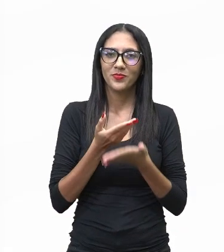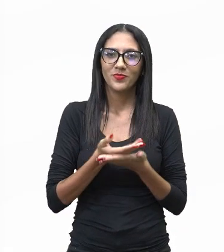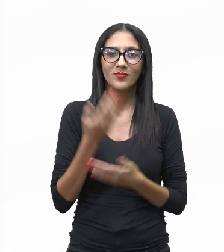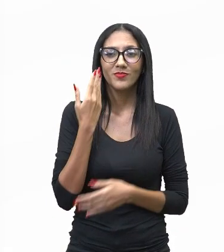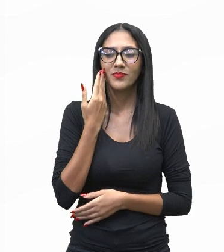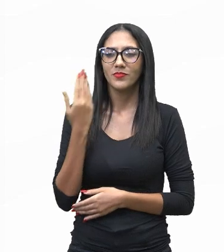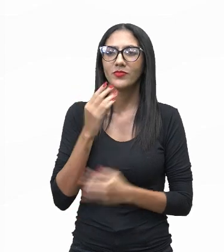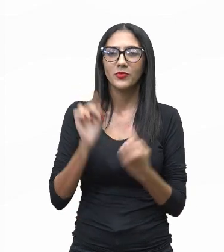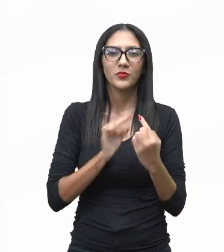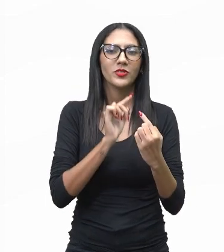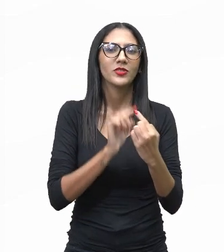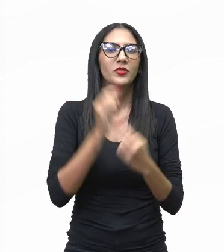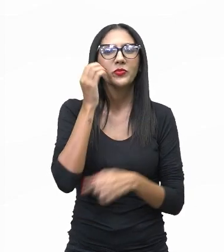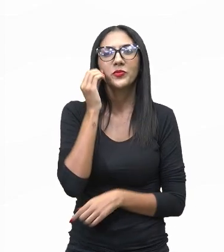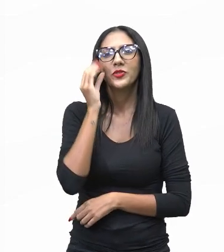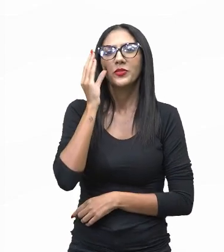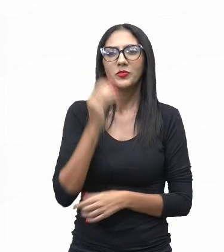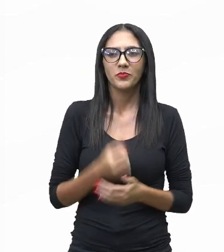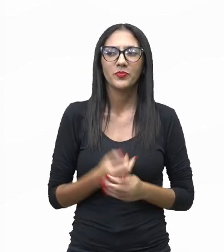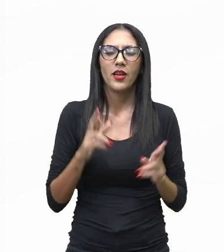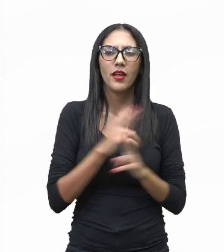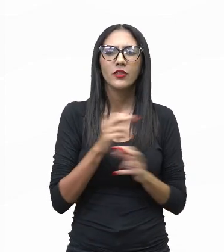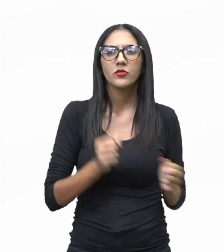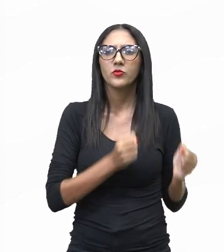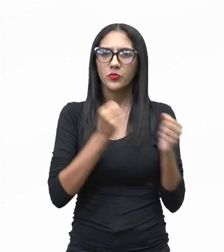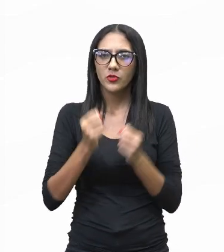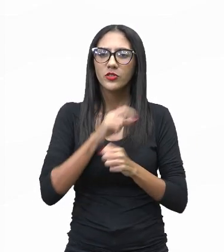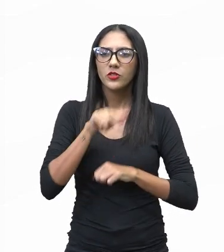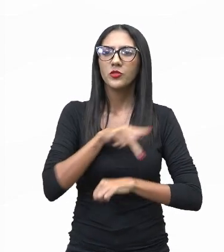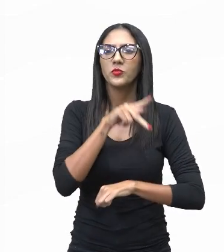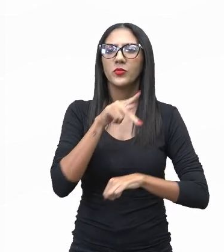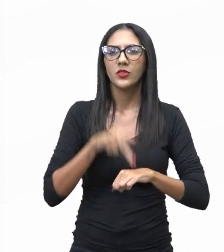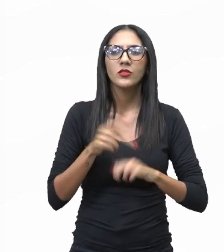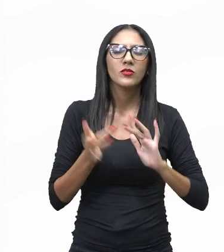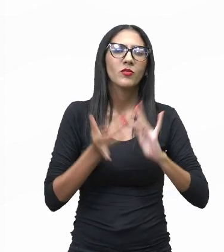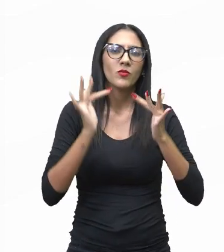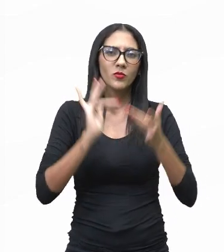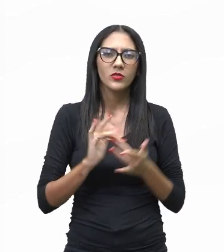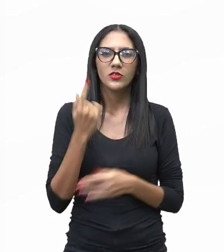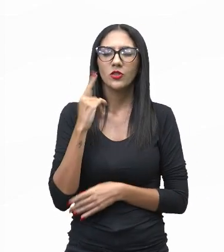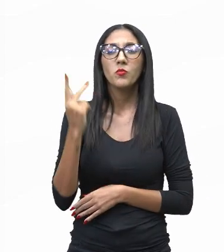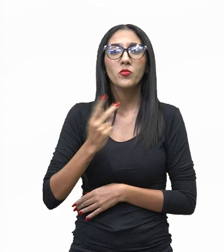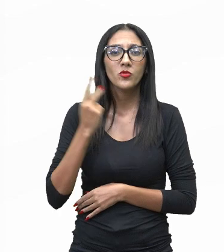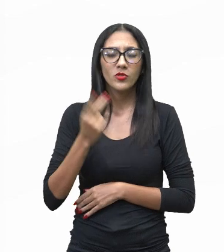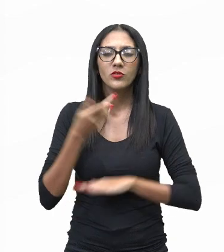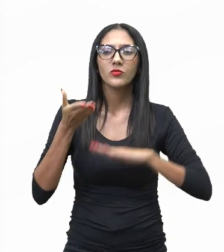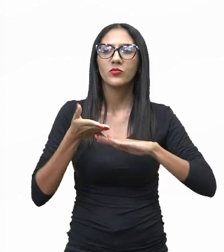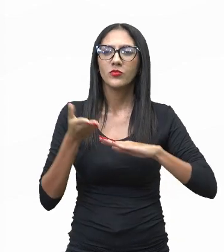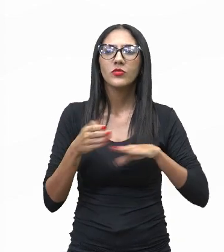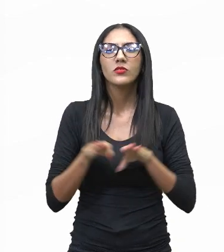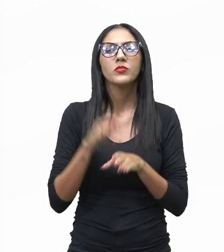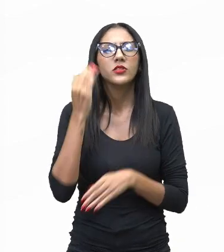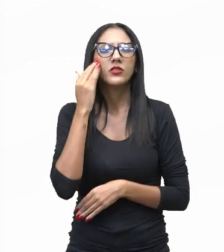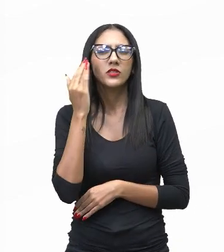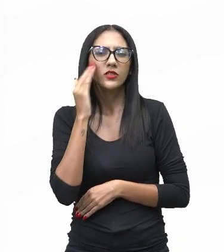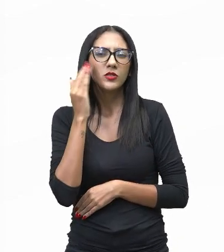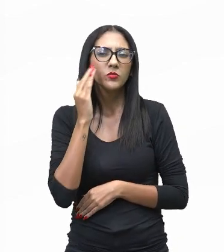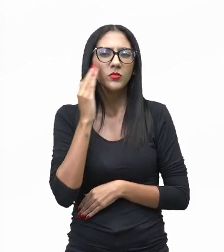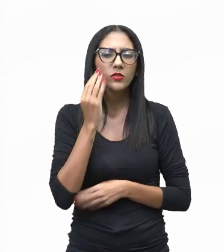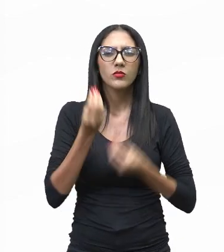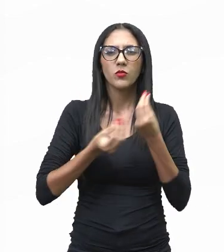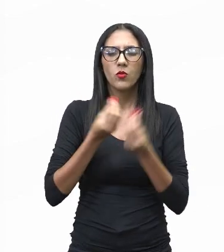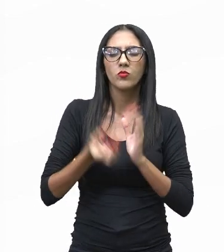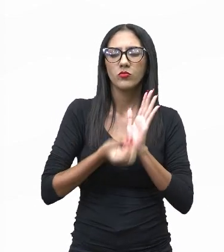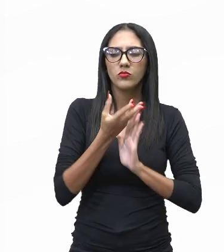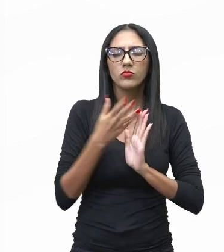olhada aí, objetos de conhecimento, relações de poder entre os Estados-nações no contexto geopolítico contemporâneo, compreensão dos processos de ocupação e